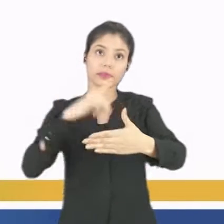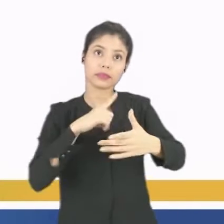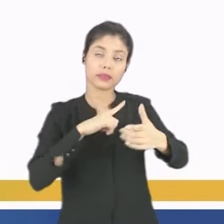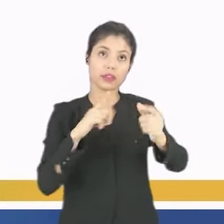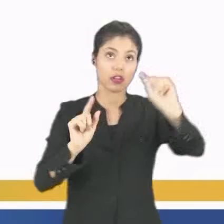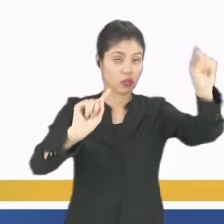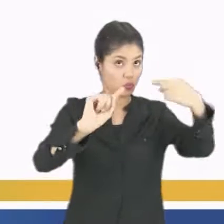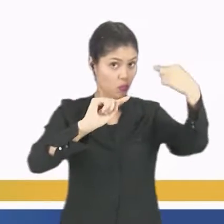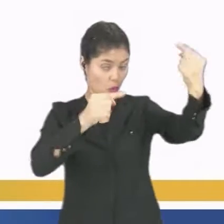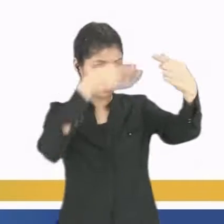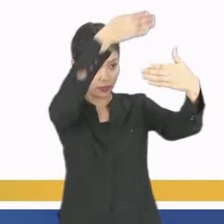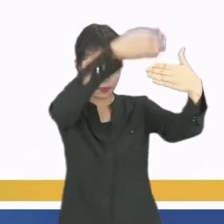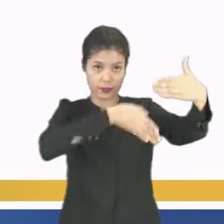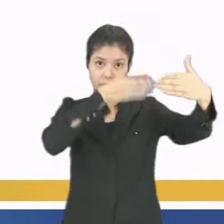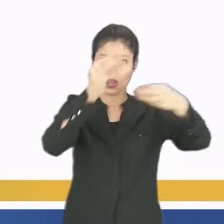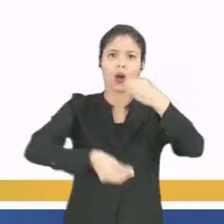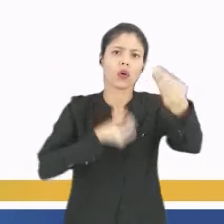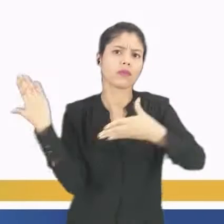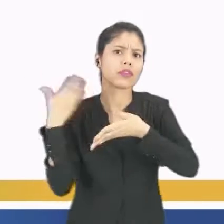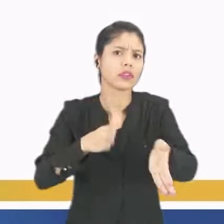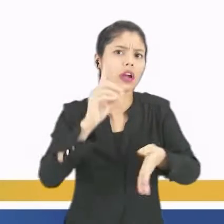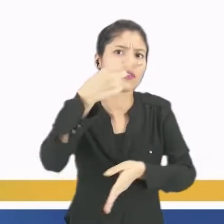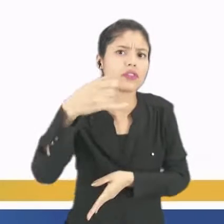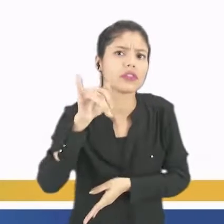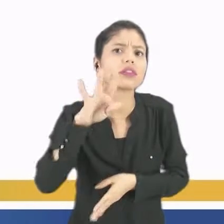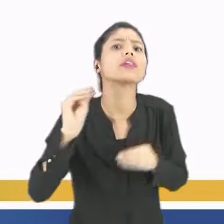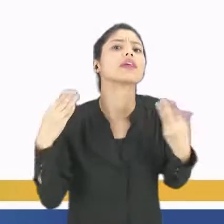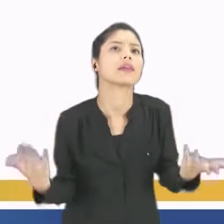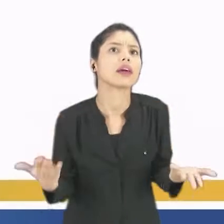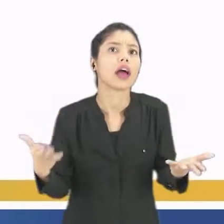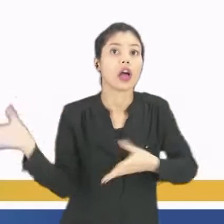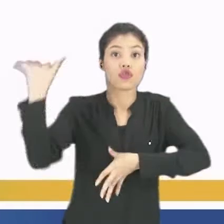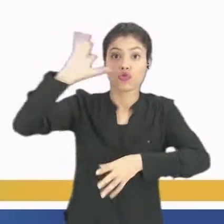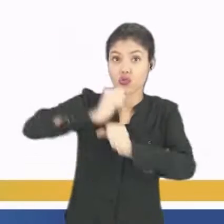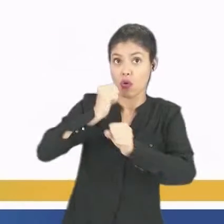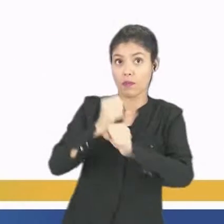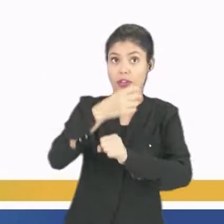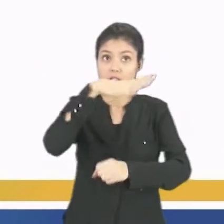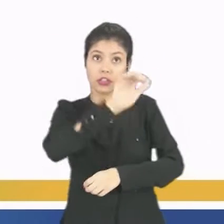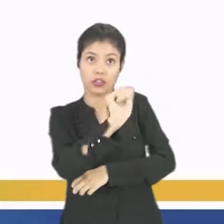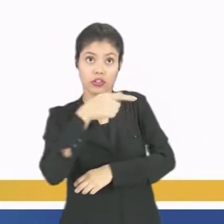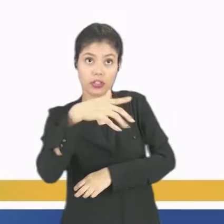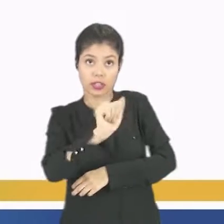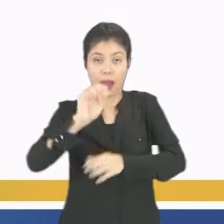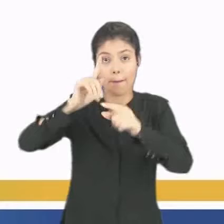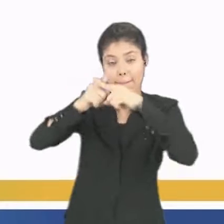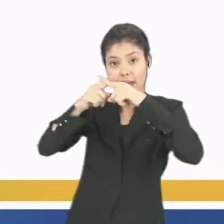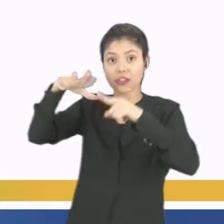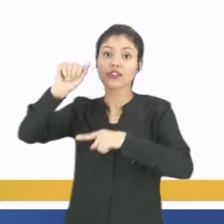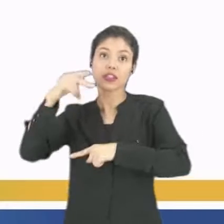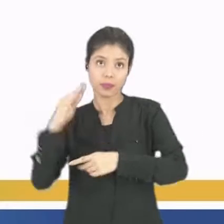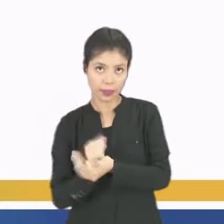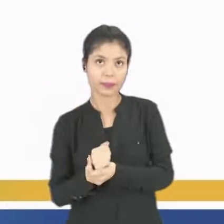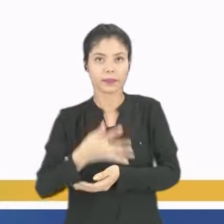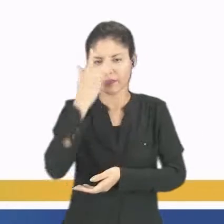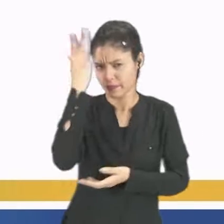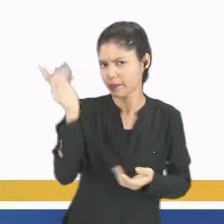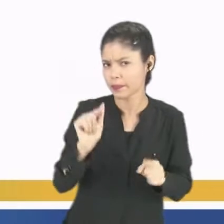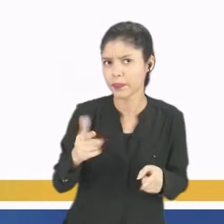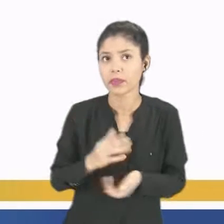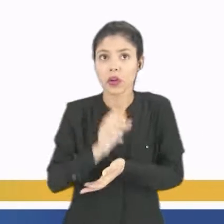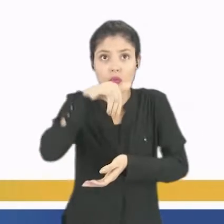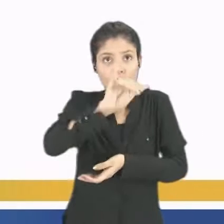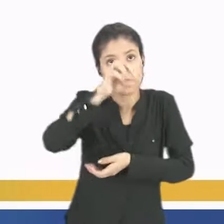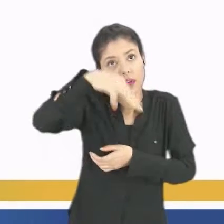a metade desse segmento aqui. E como é que eu vou chegar no XM? Soma XA mais XB e divide por 2. Fácil, né? E o